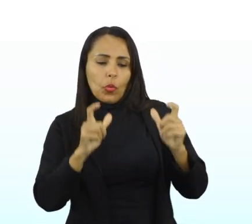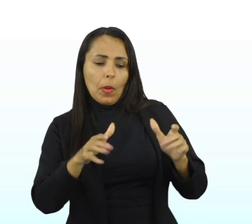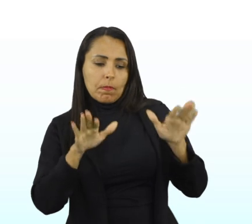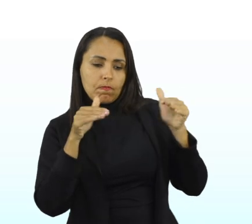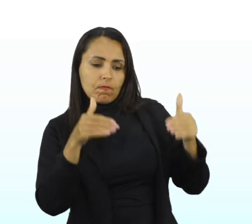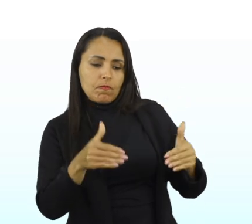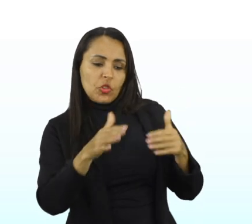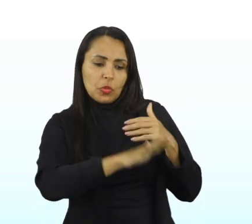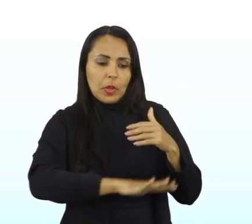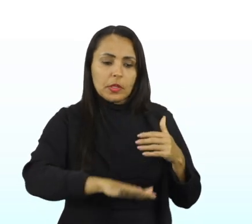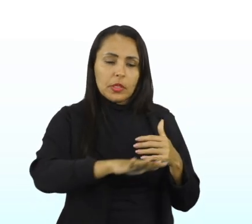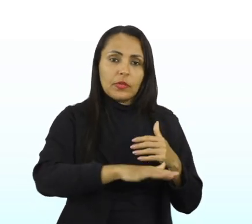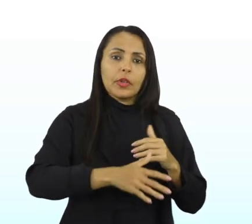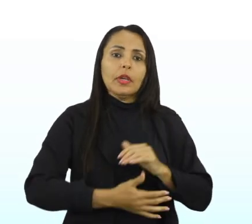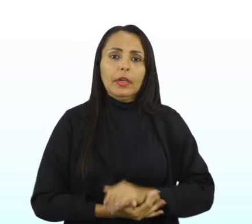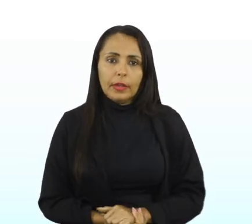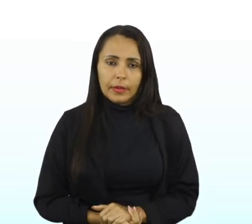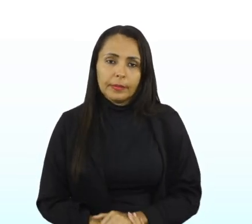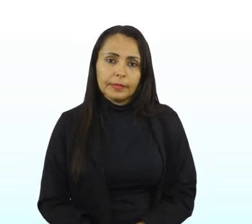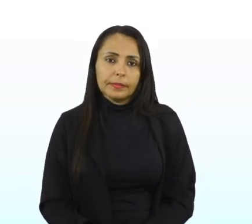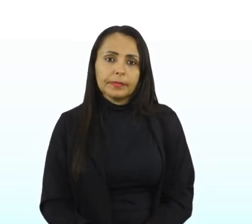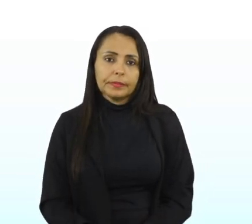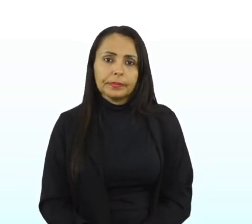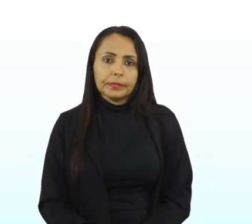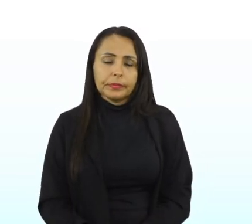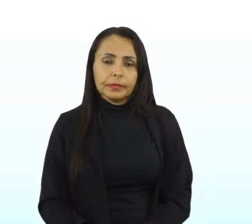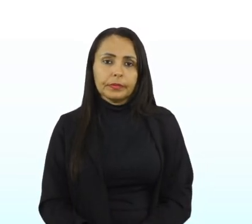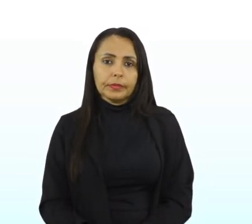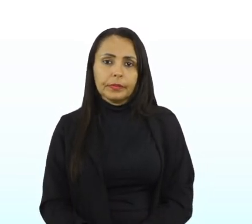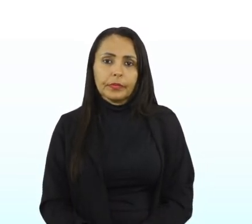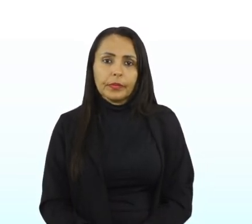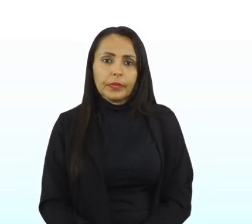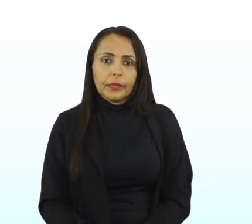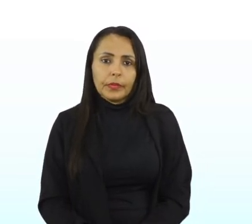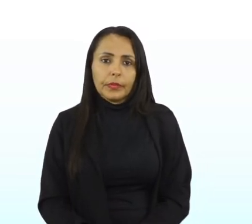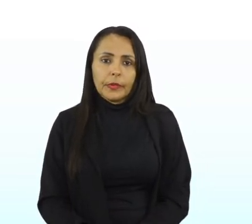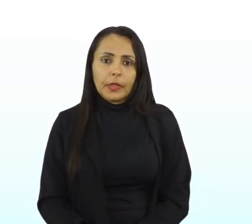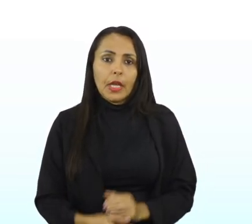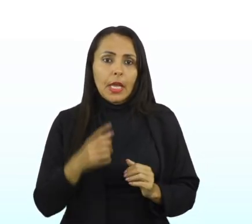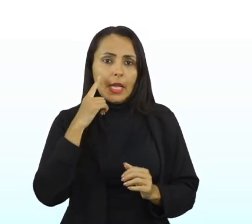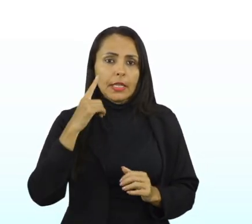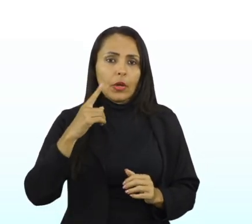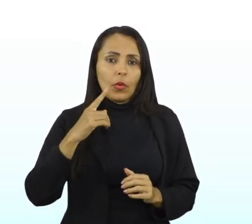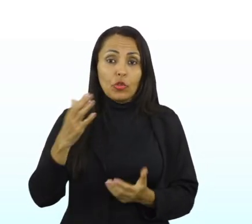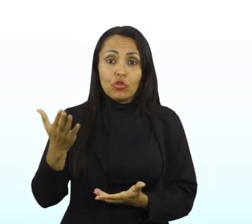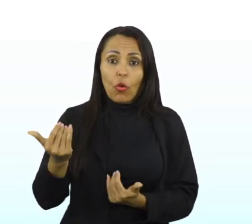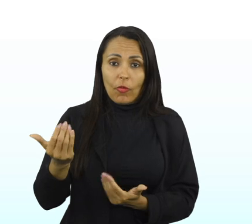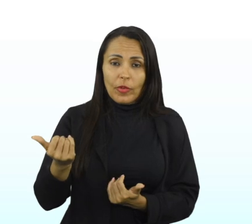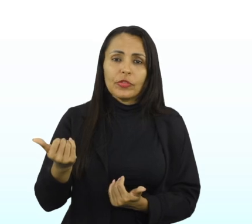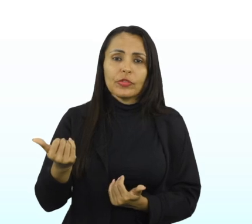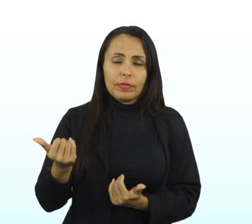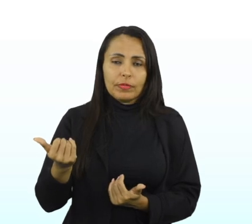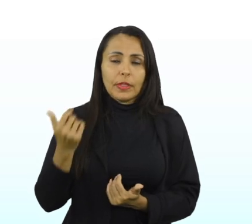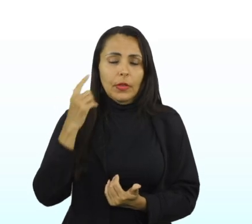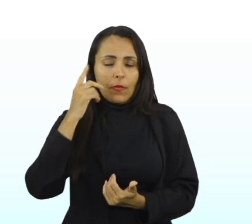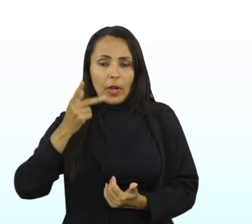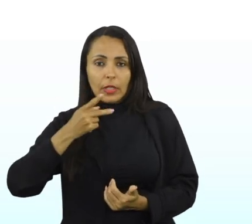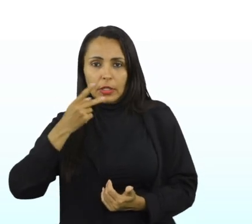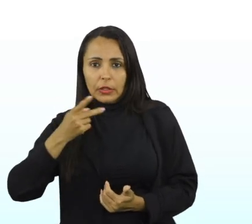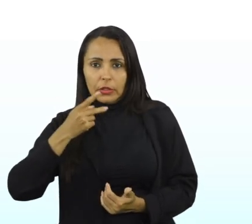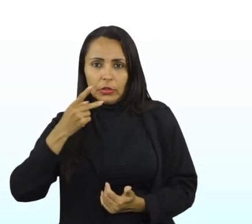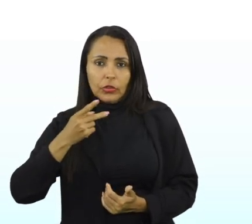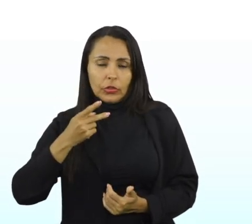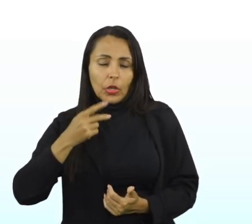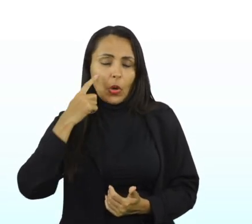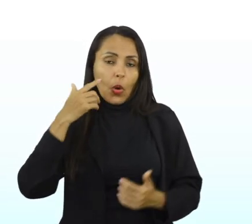determinada região. Aí na letra C ele está falando em falantes urbanos jovens.